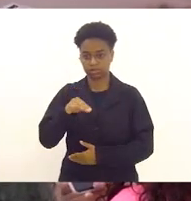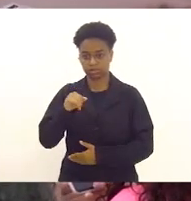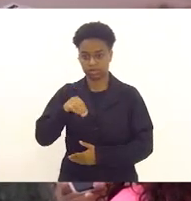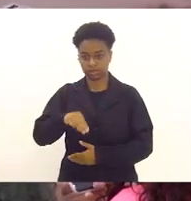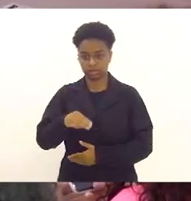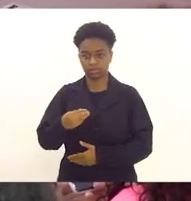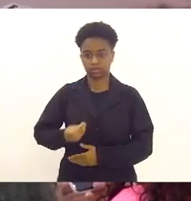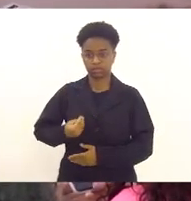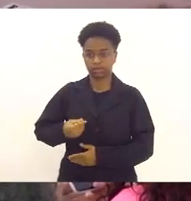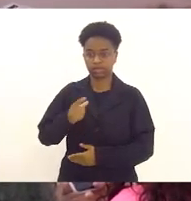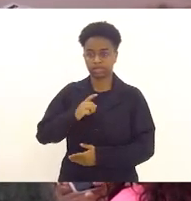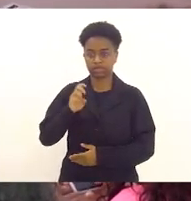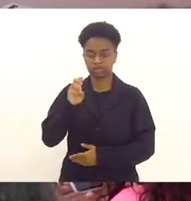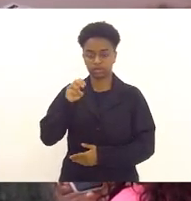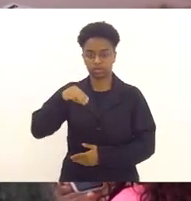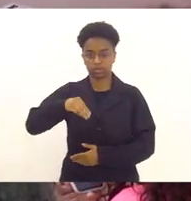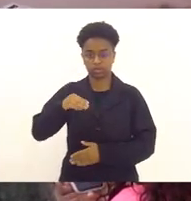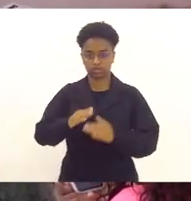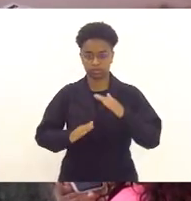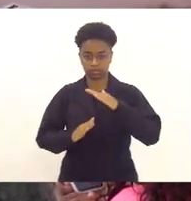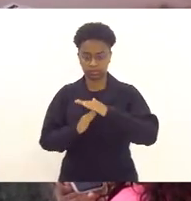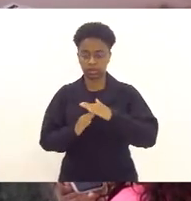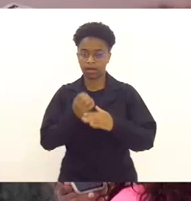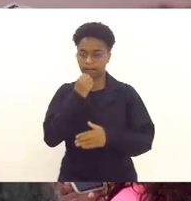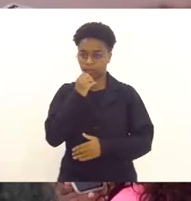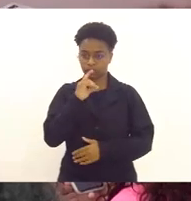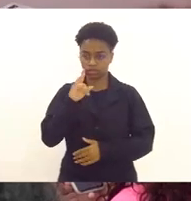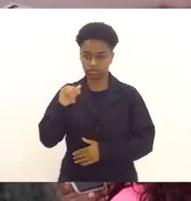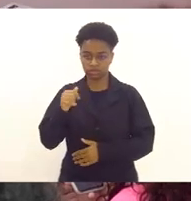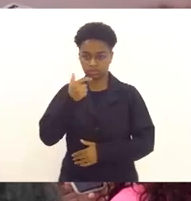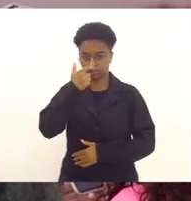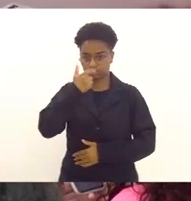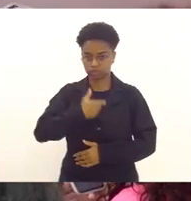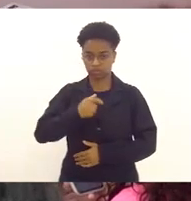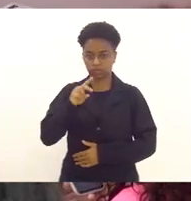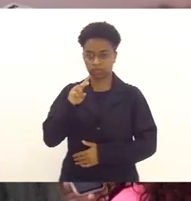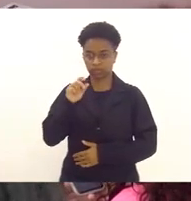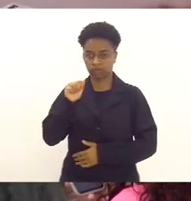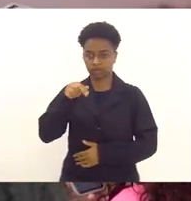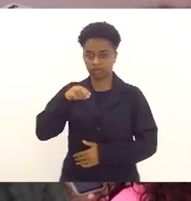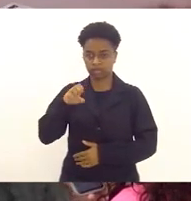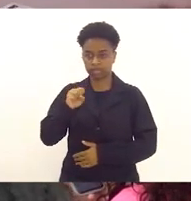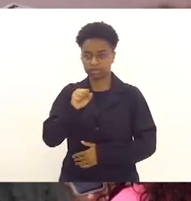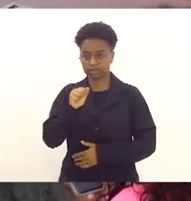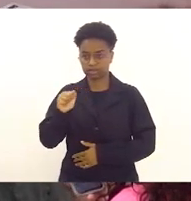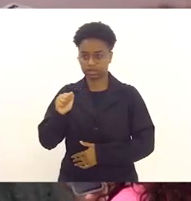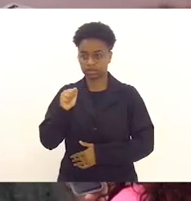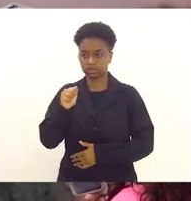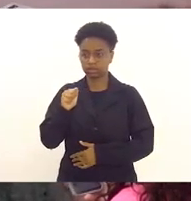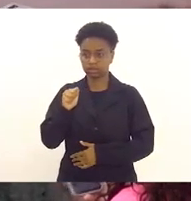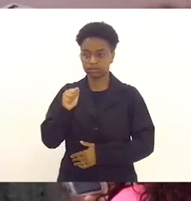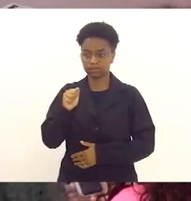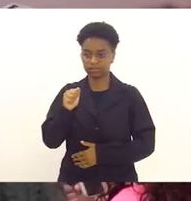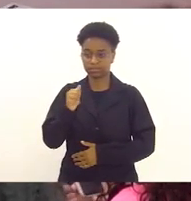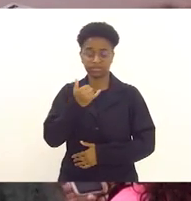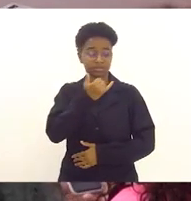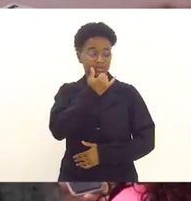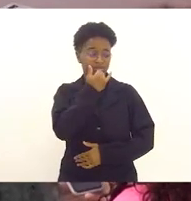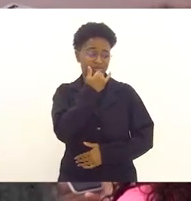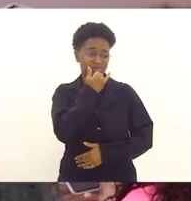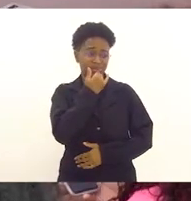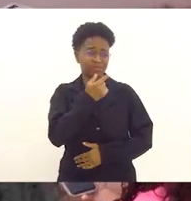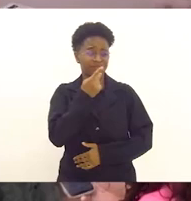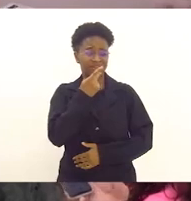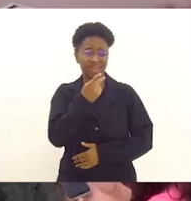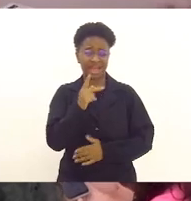a senhora tem cinco minutos Bom dia eu me chamo Vanessa no dia 17 desculpa Vanessa falei